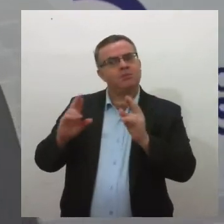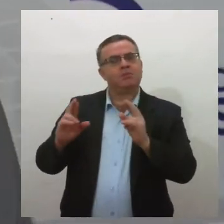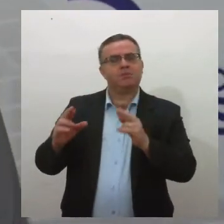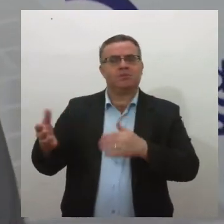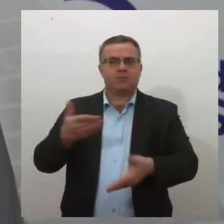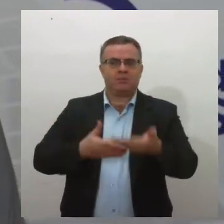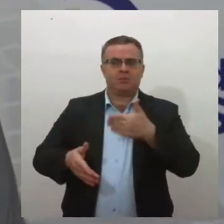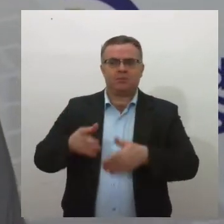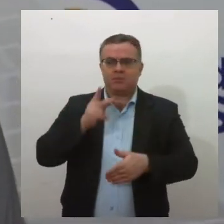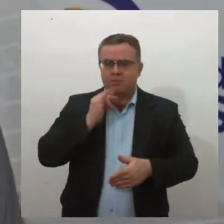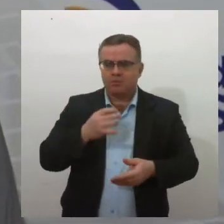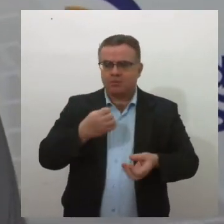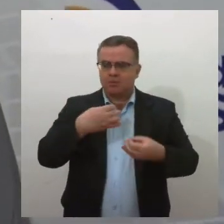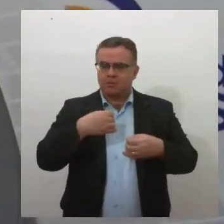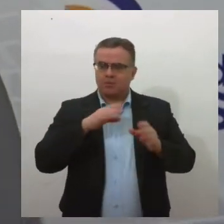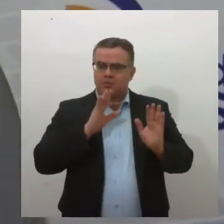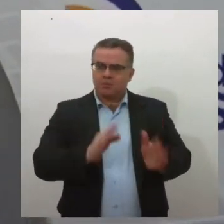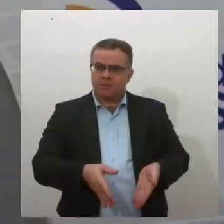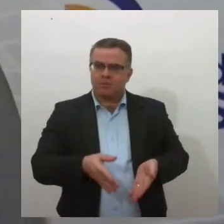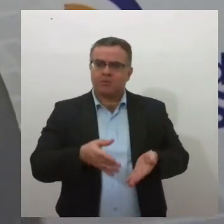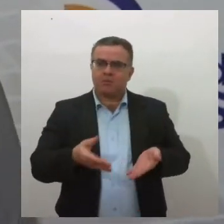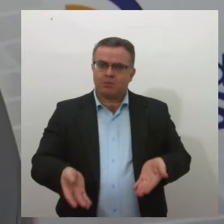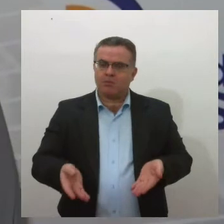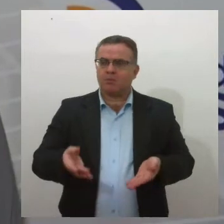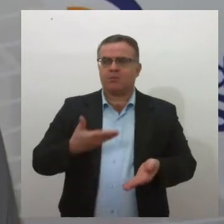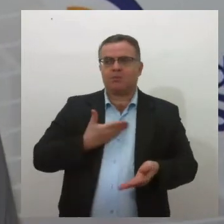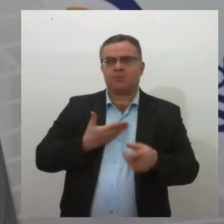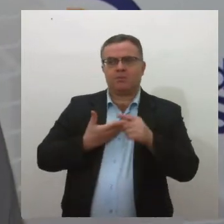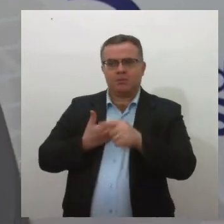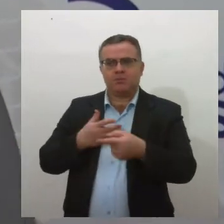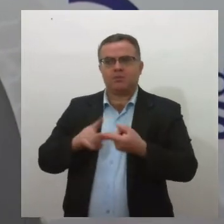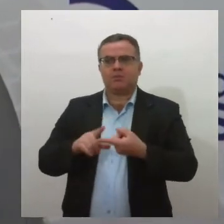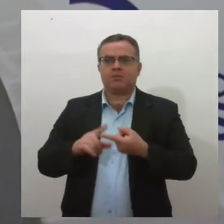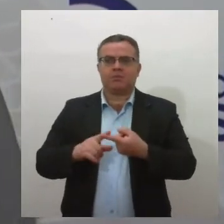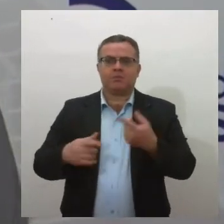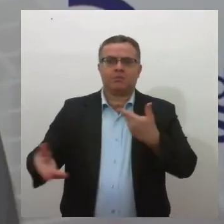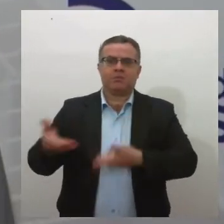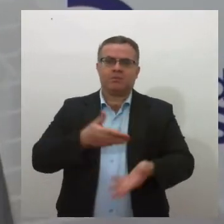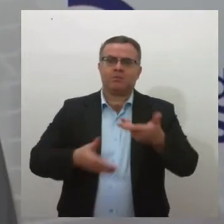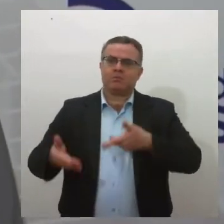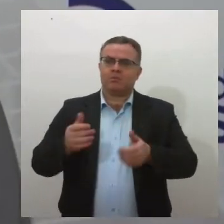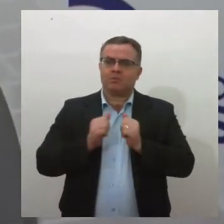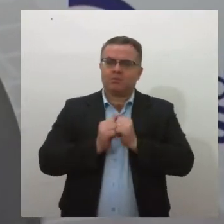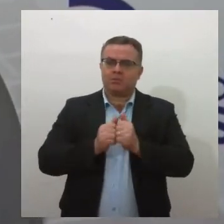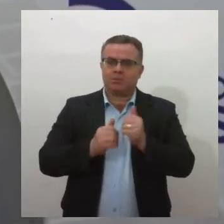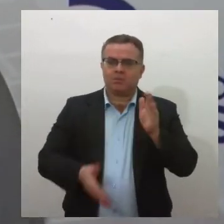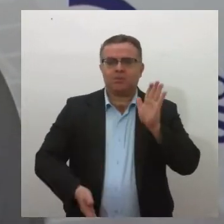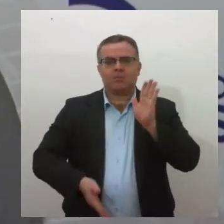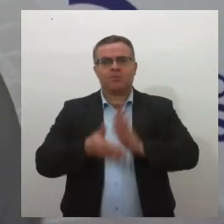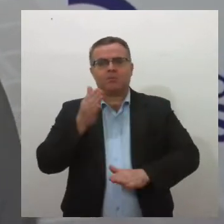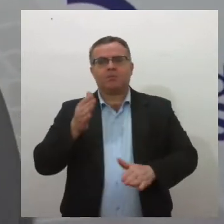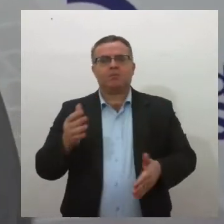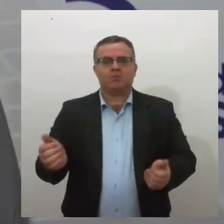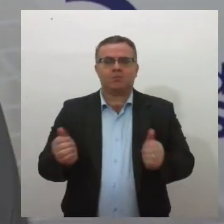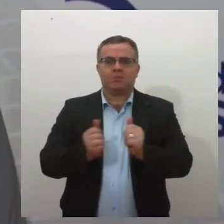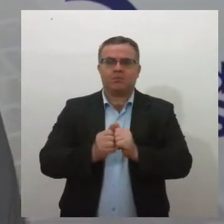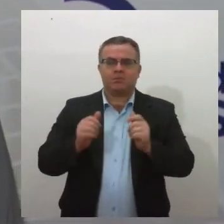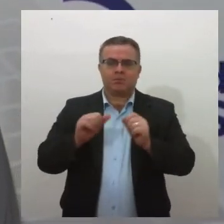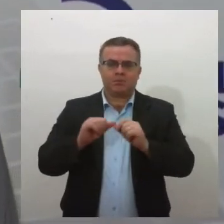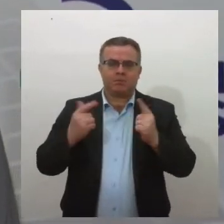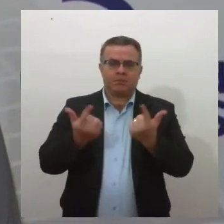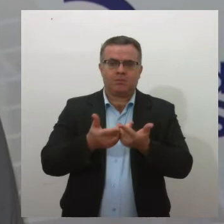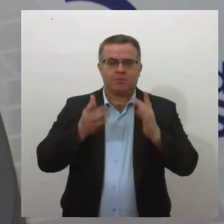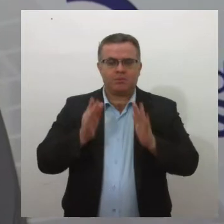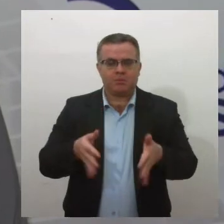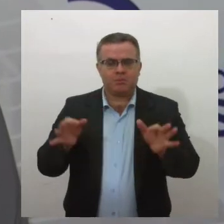pai, porque meu pai, Fernando França, era muito amigo de Reinaldo, viajavam juntos, foram colegas na Assembleia, e a gente teve esse muito respeito,